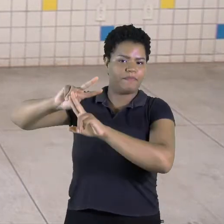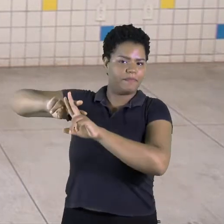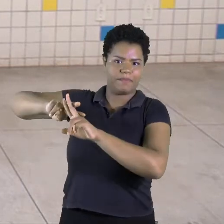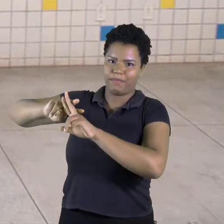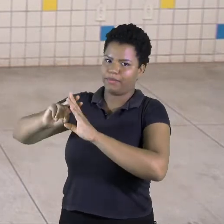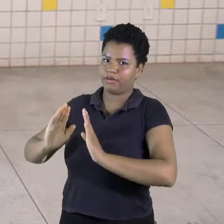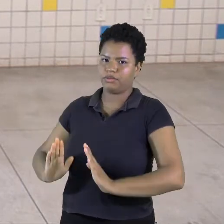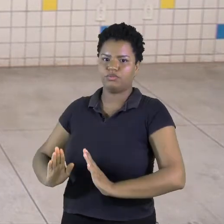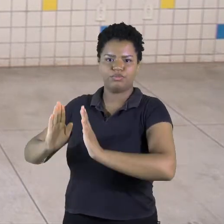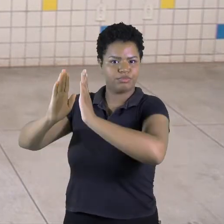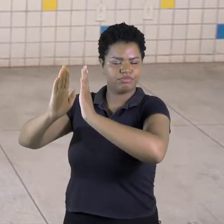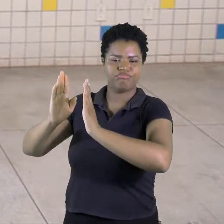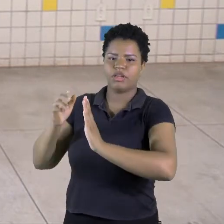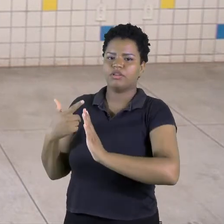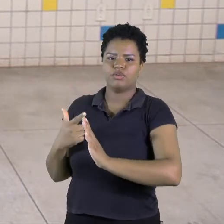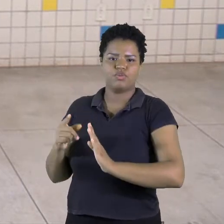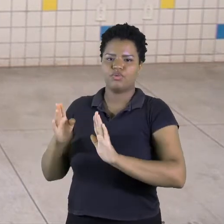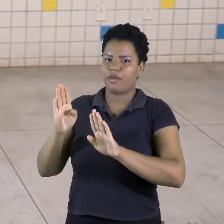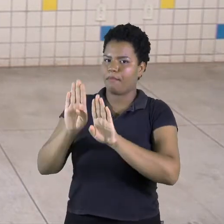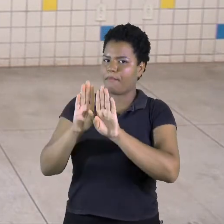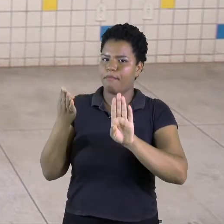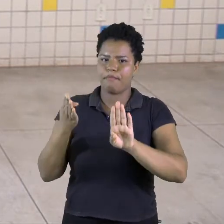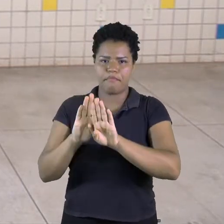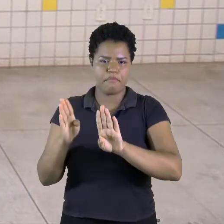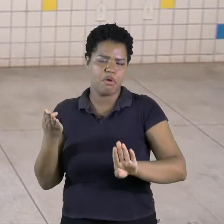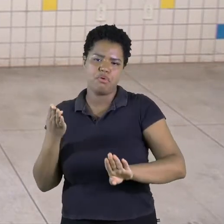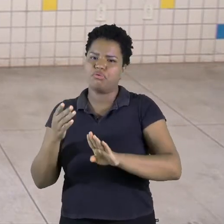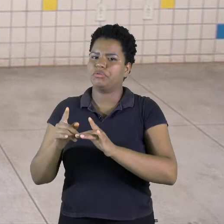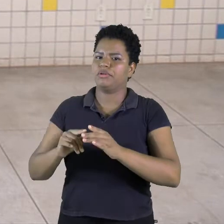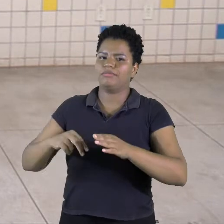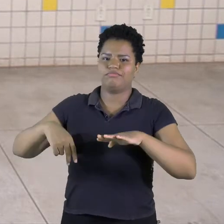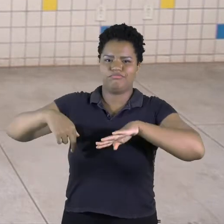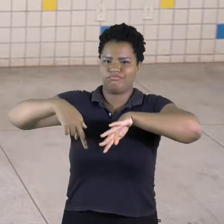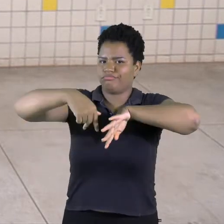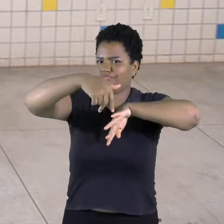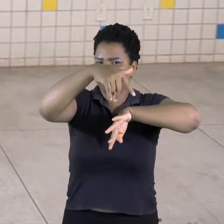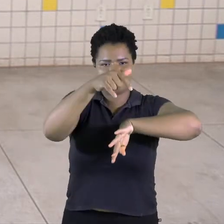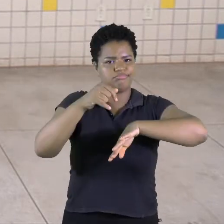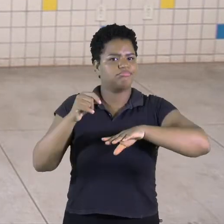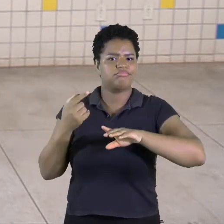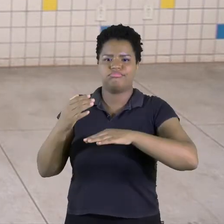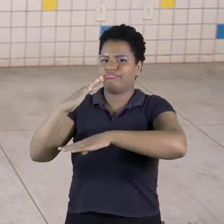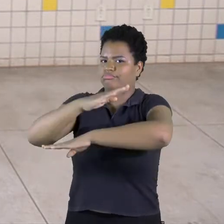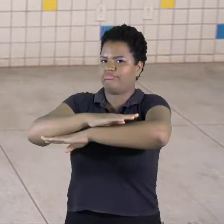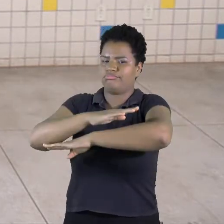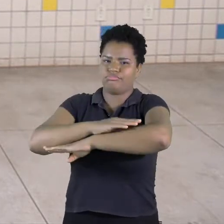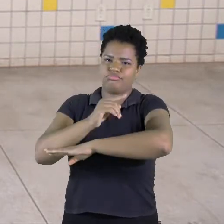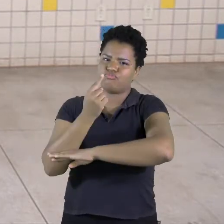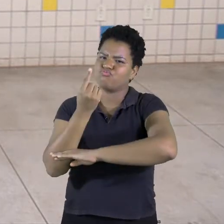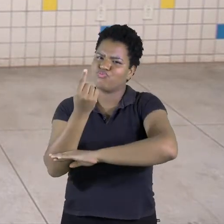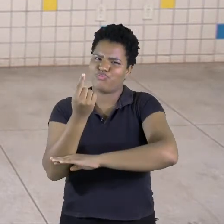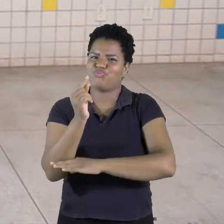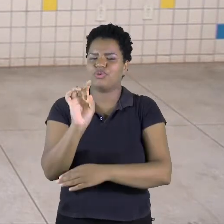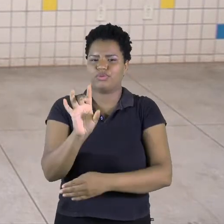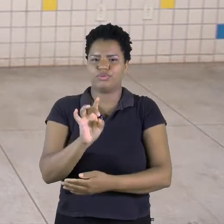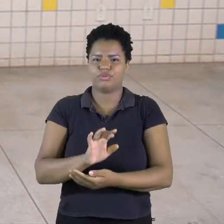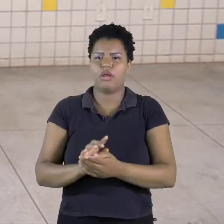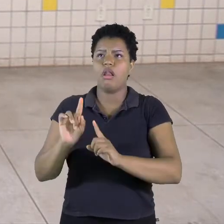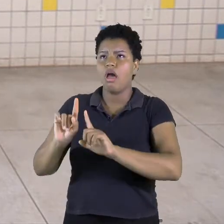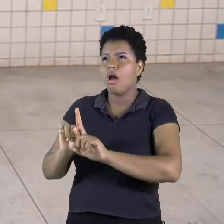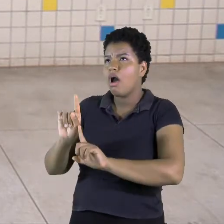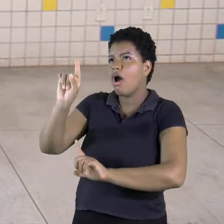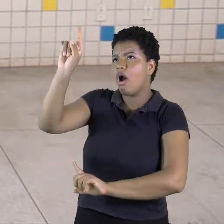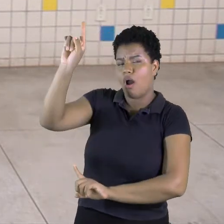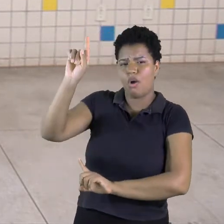tinha escadas, só tinha uma janelinha lá no topo da torre. Então, olha só, e o que ele a